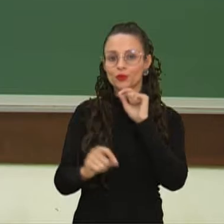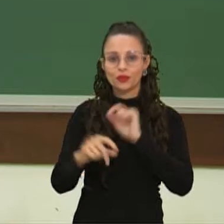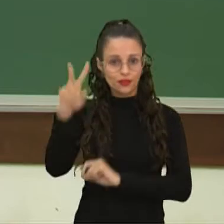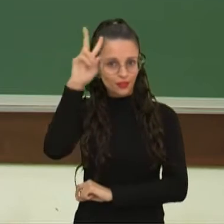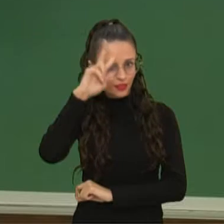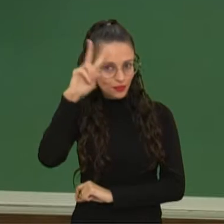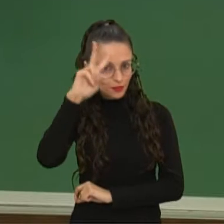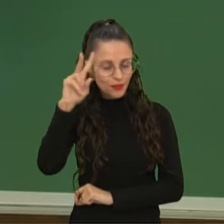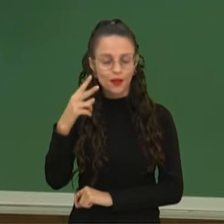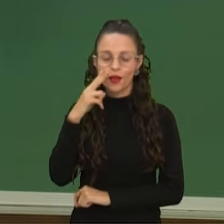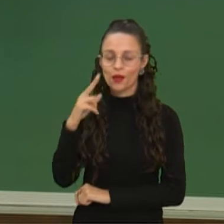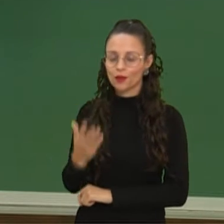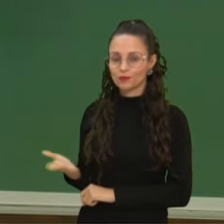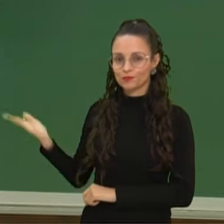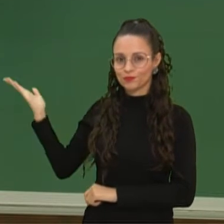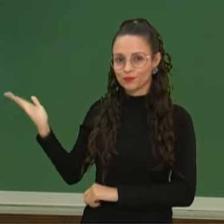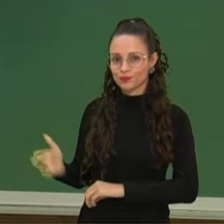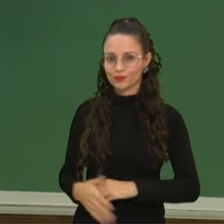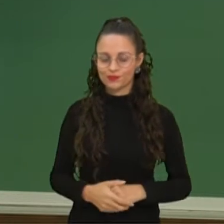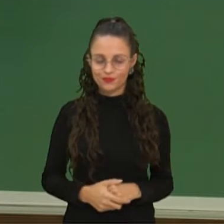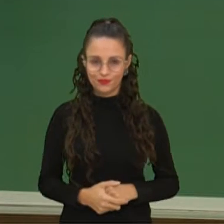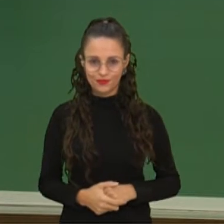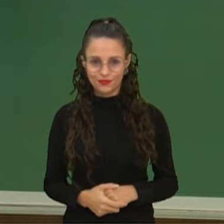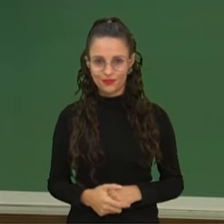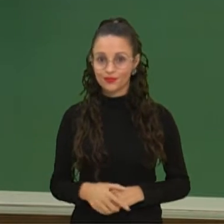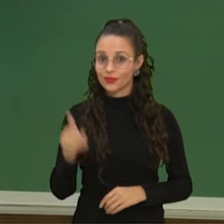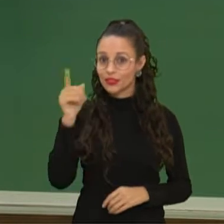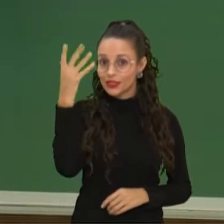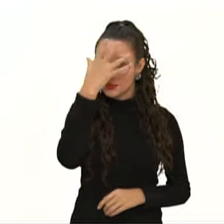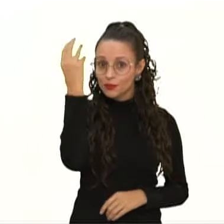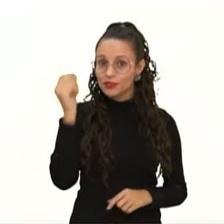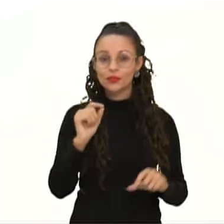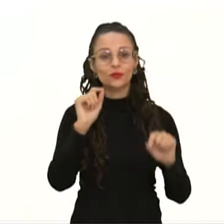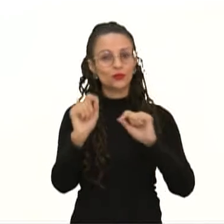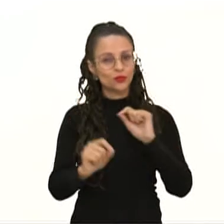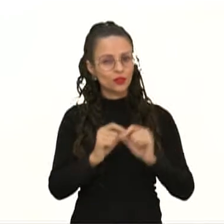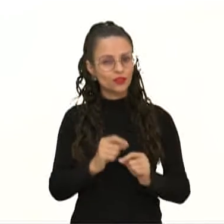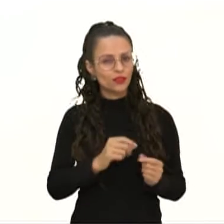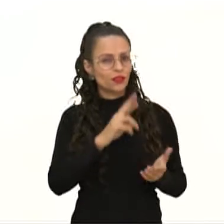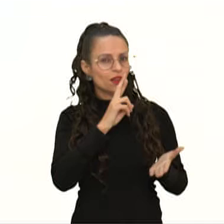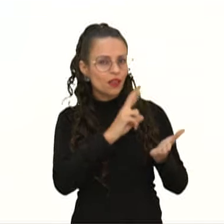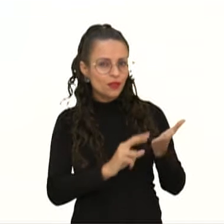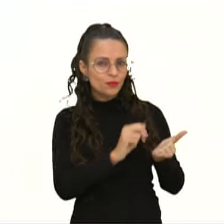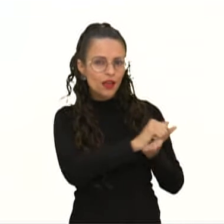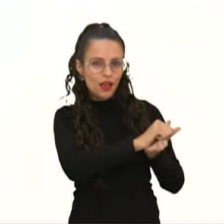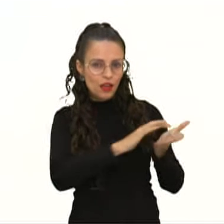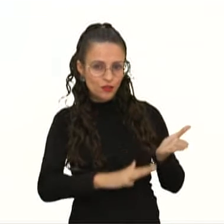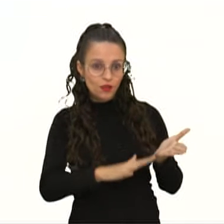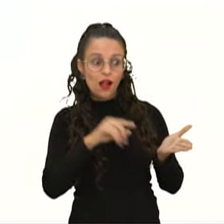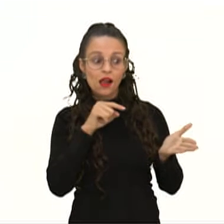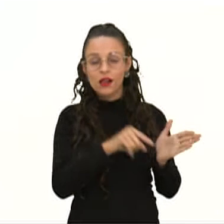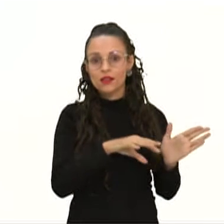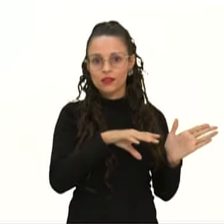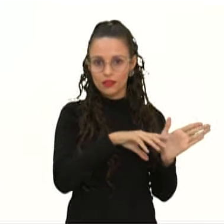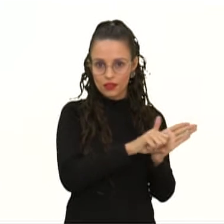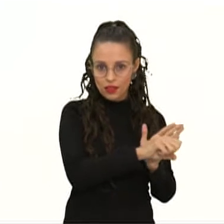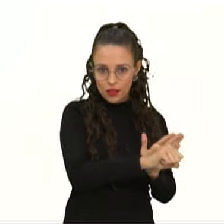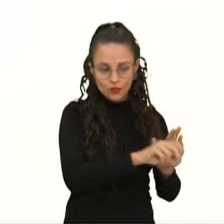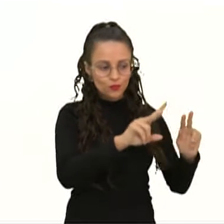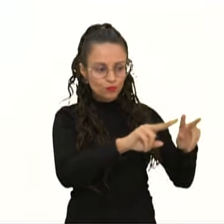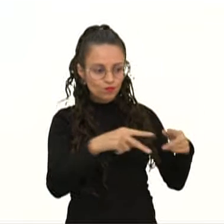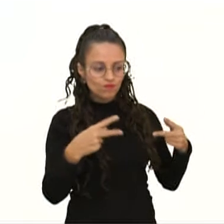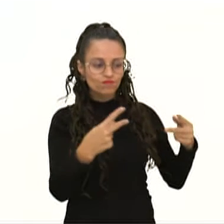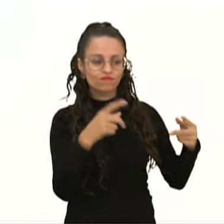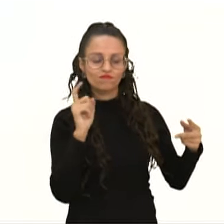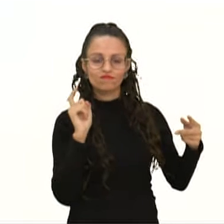relembrar. Dá uma olhada comigo aqui, olha só. Não esqueçam de realizar as atividades no Classroom para marcar sua presença. É justamente